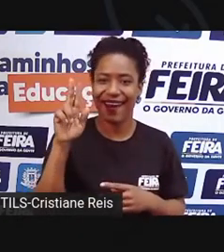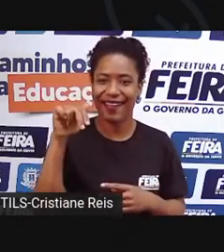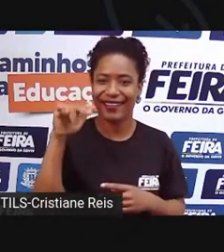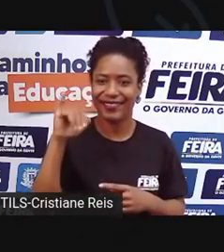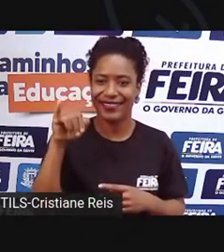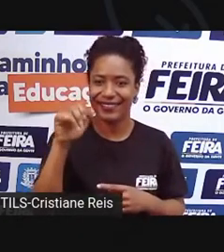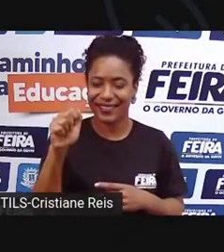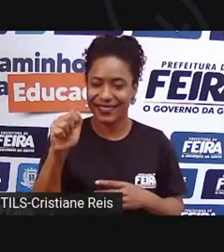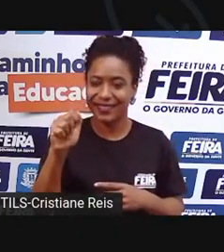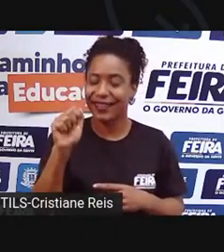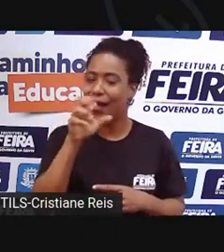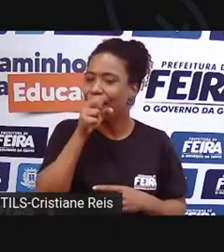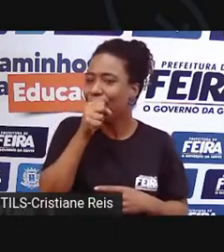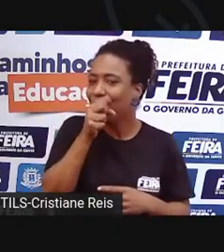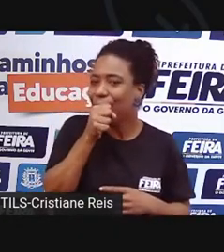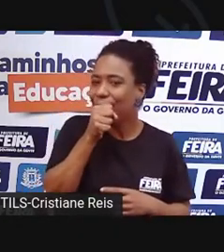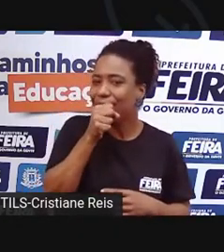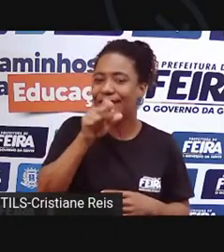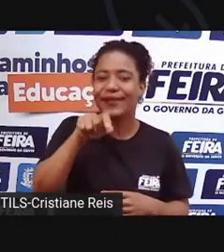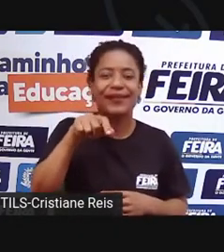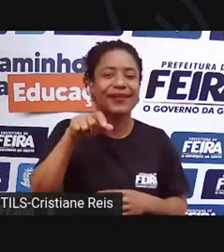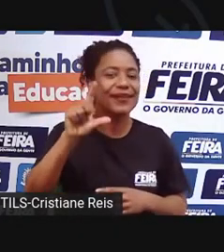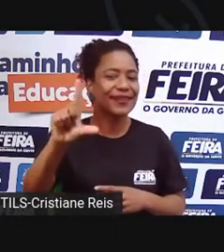Laranja, laranja. Começa com a letra